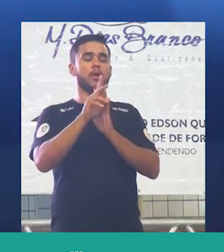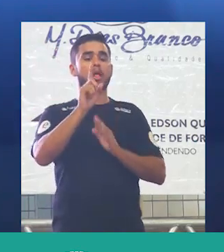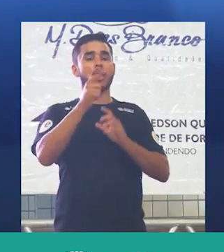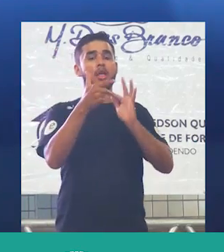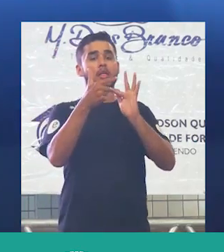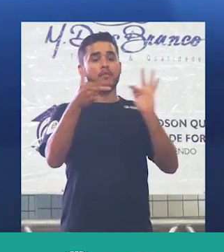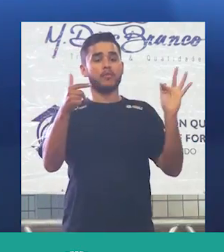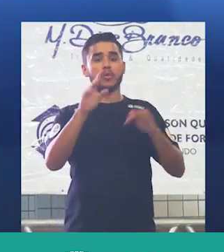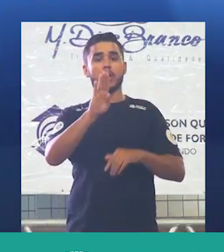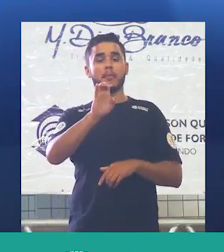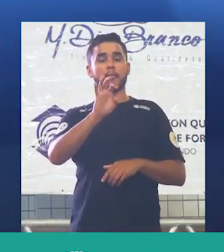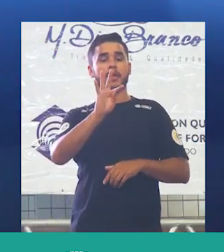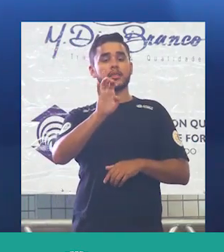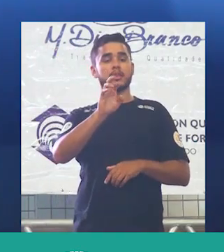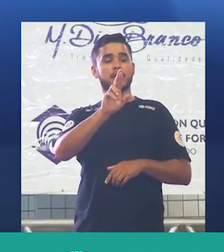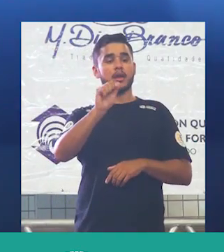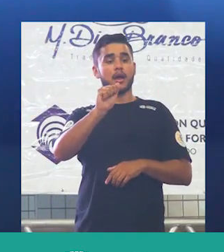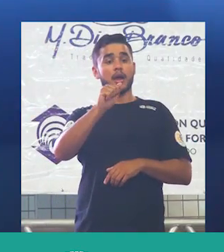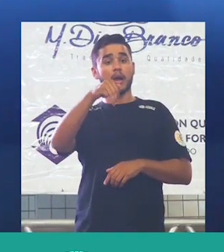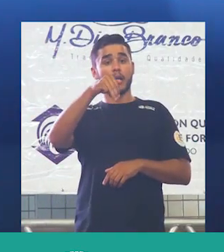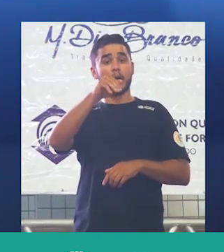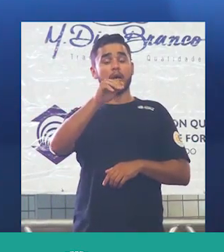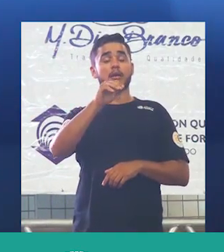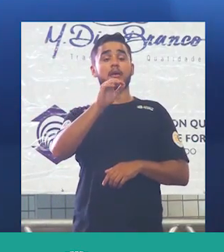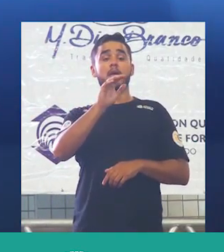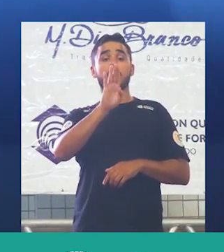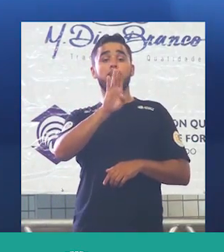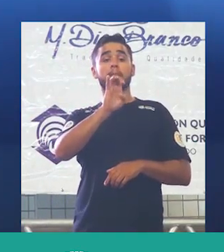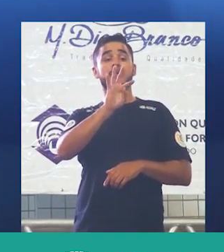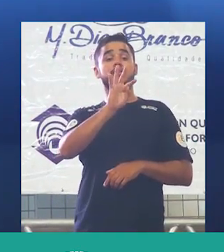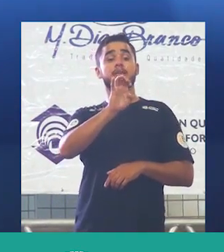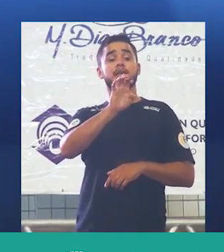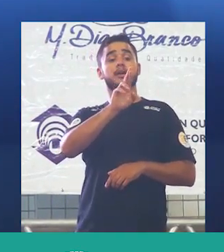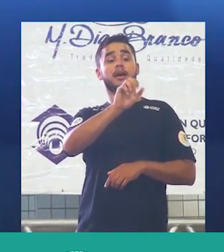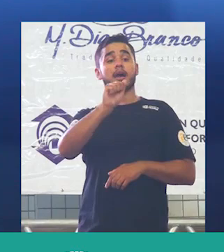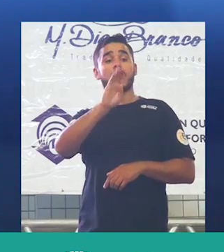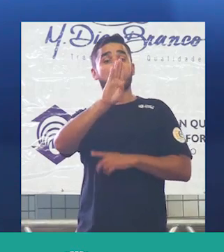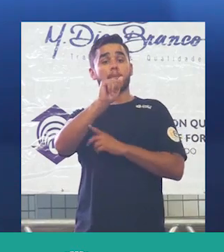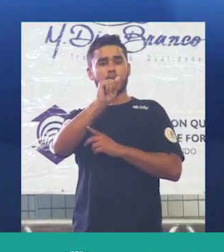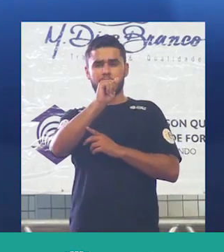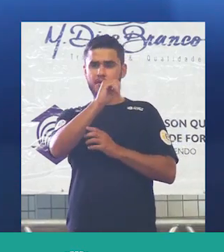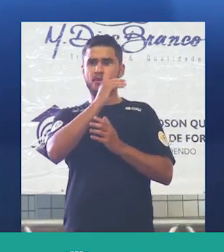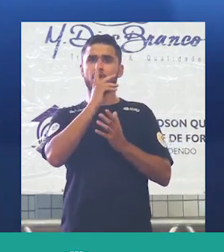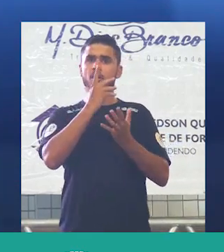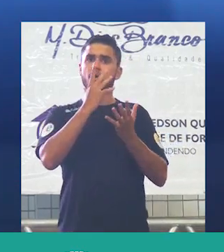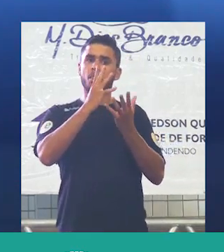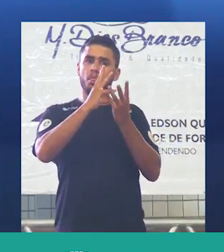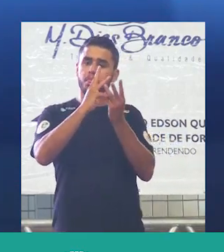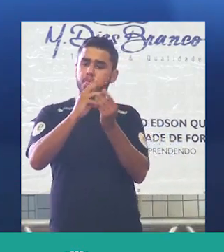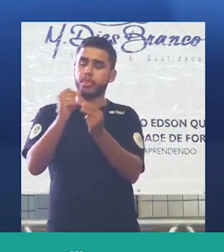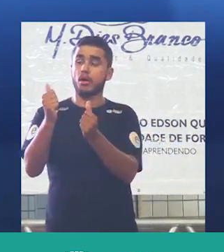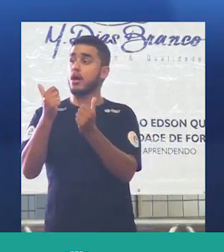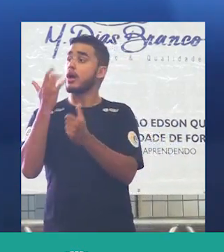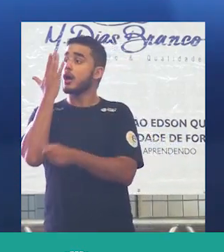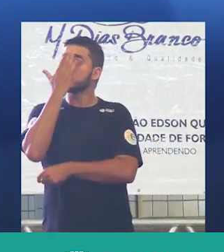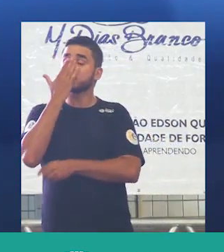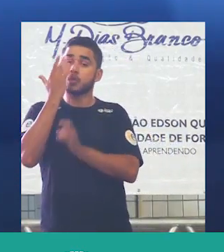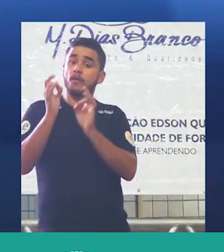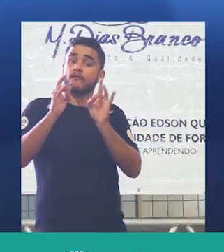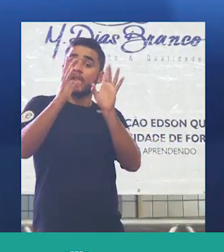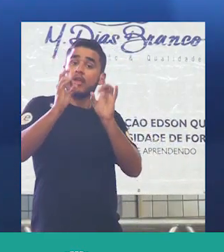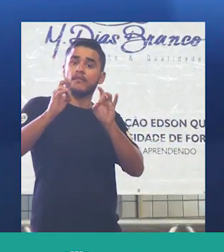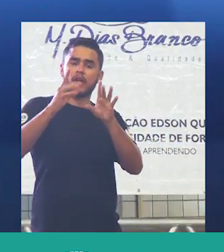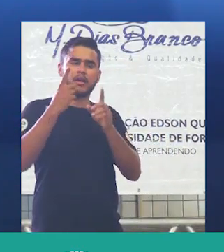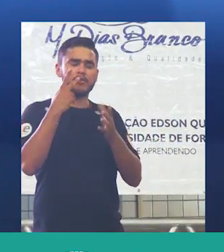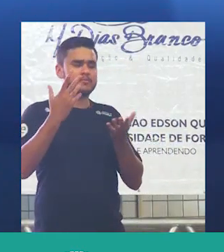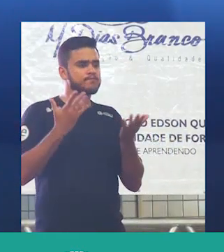algodão brasileiro começou a concorrer com o algodão norte-americano. Isso foi tão grave que a crise econômica